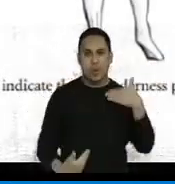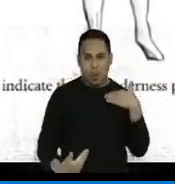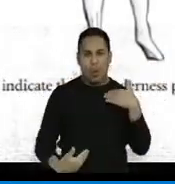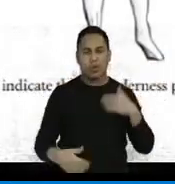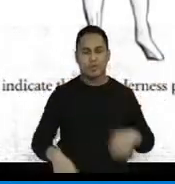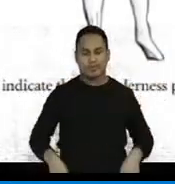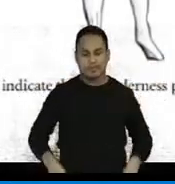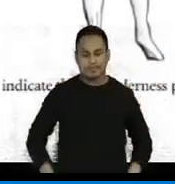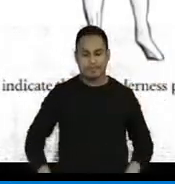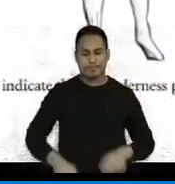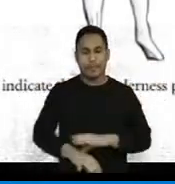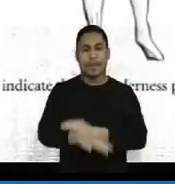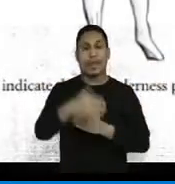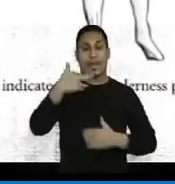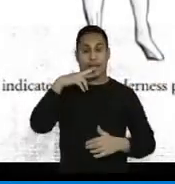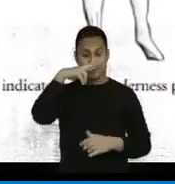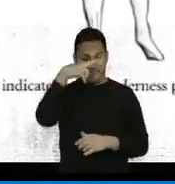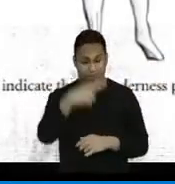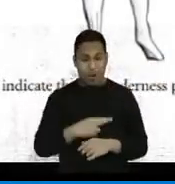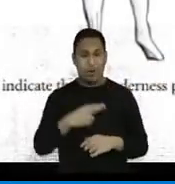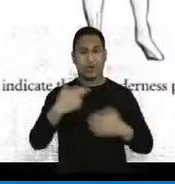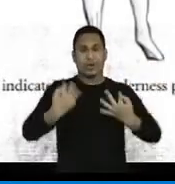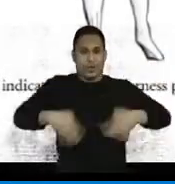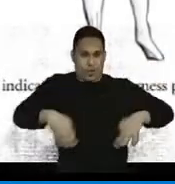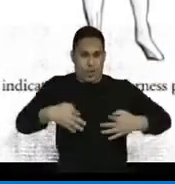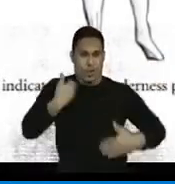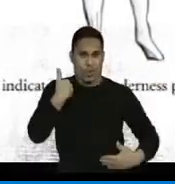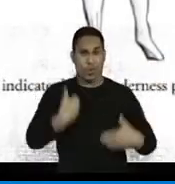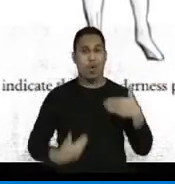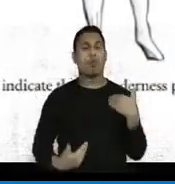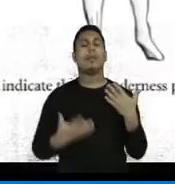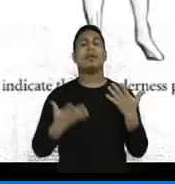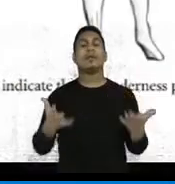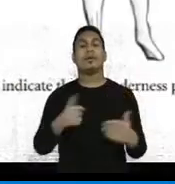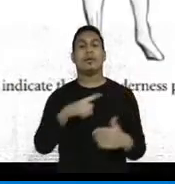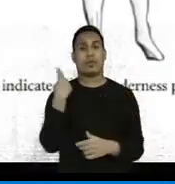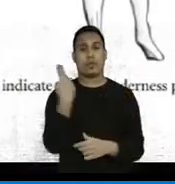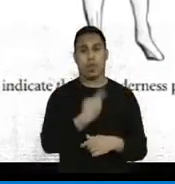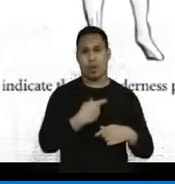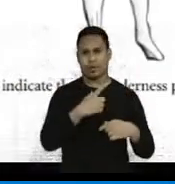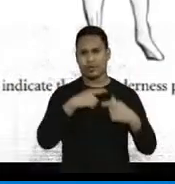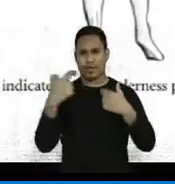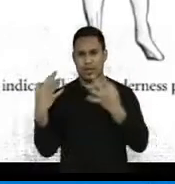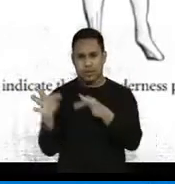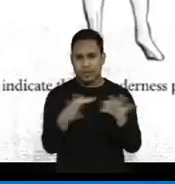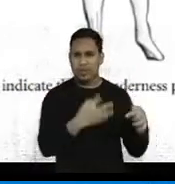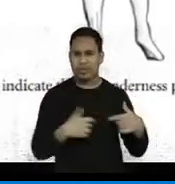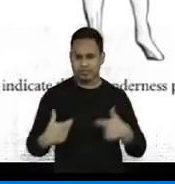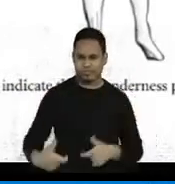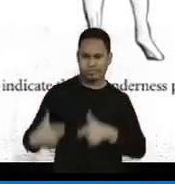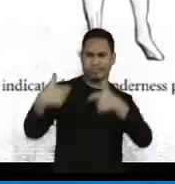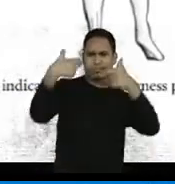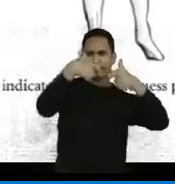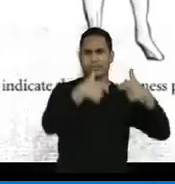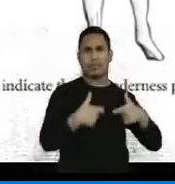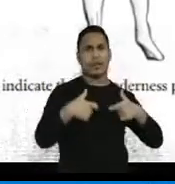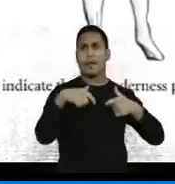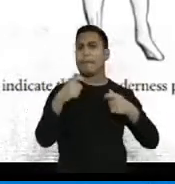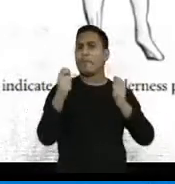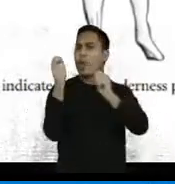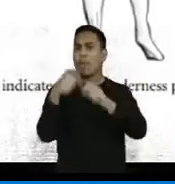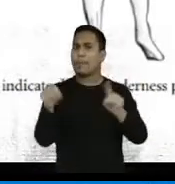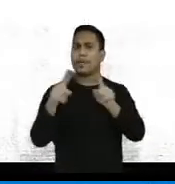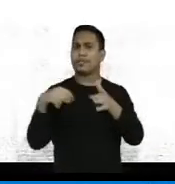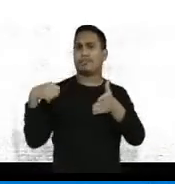dor. Então, a gente tem dor nessas regiões, não porque tenha batido, mas porque o cérebro acha que você sofreu uma